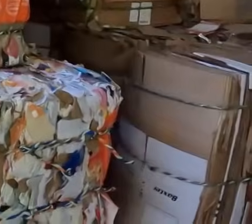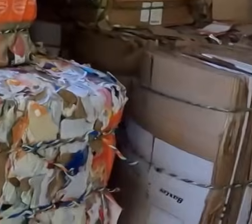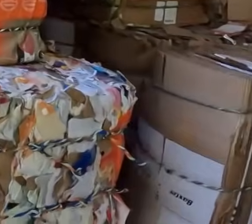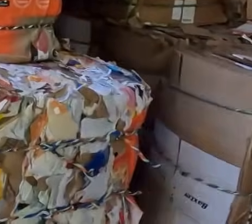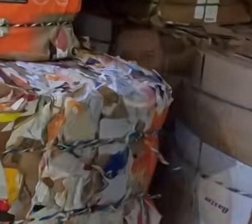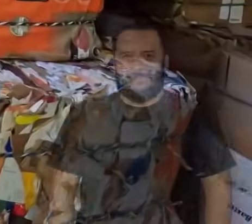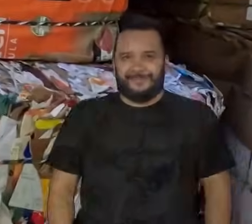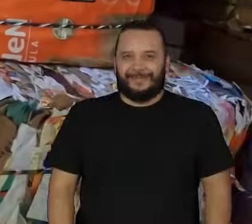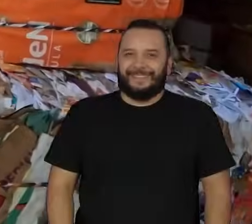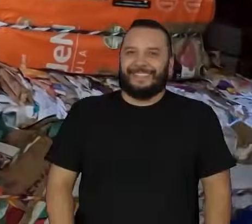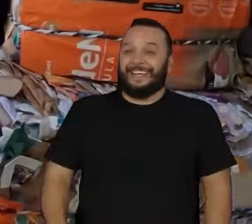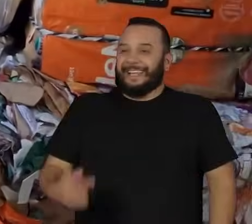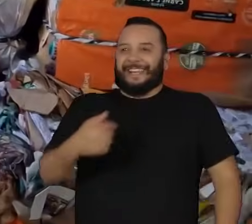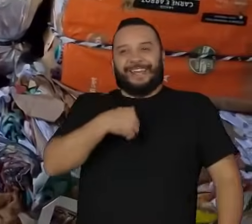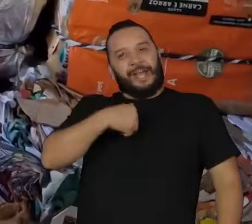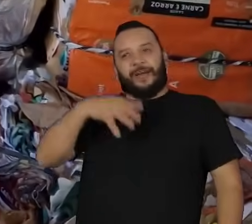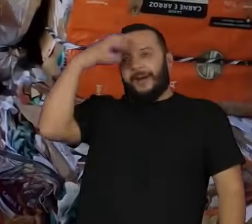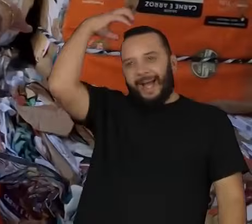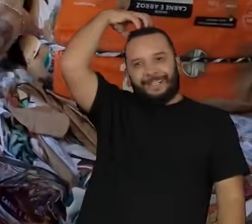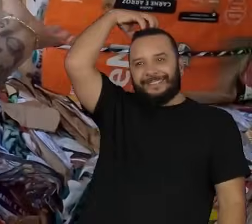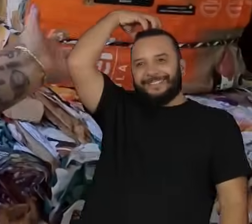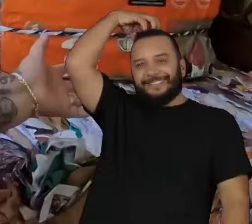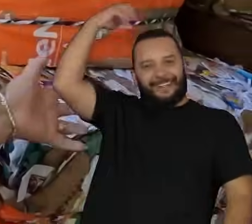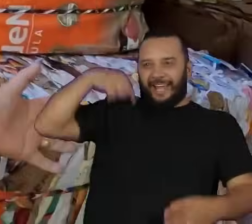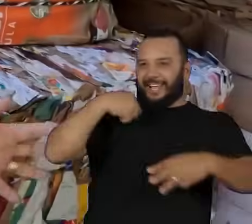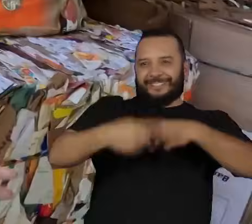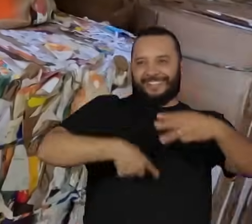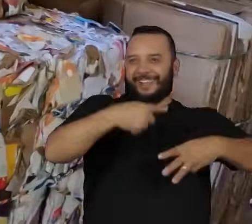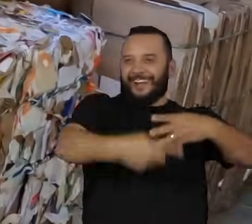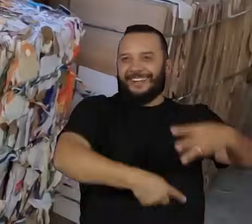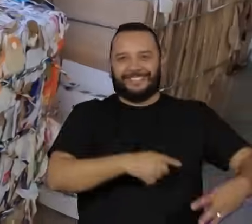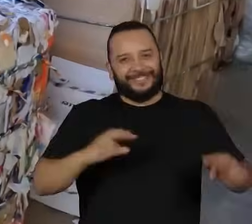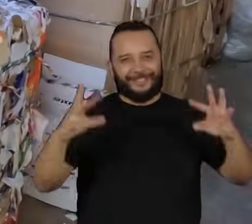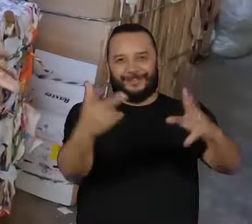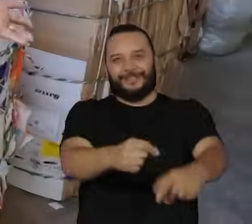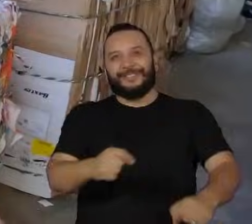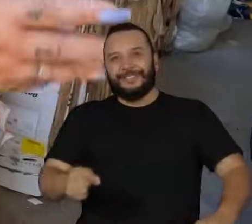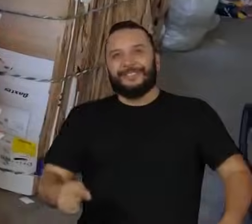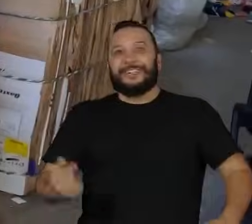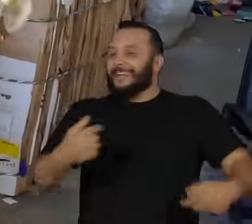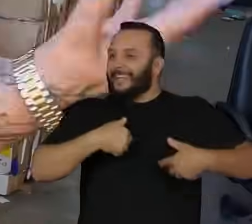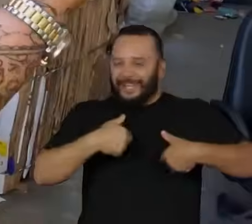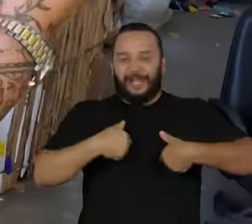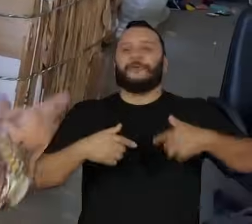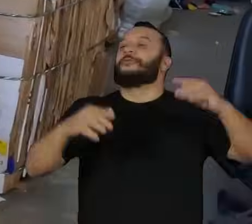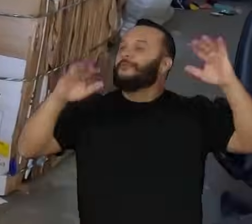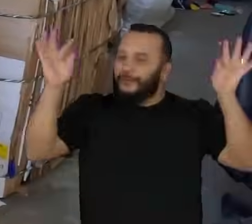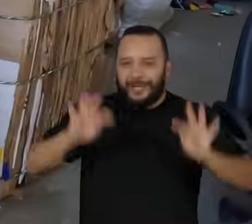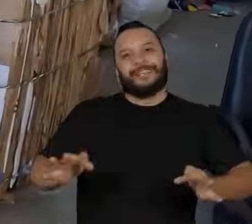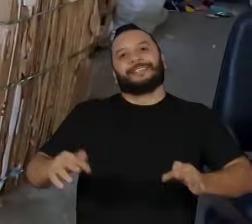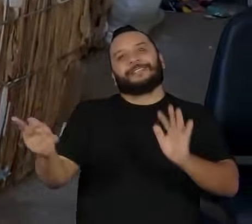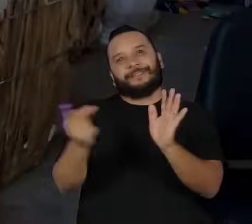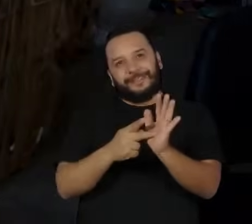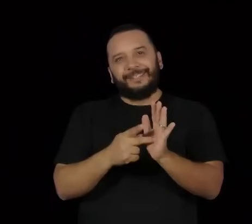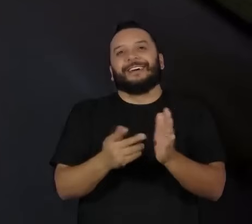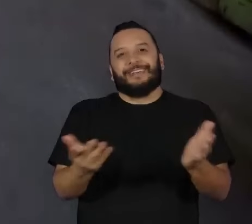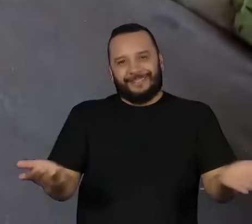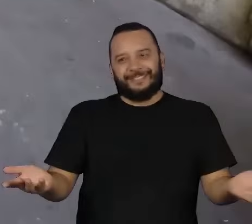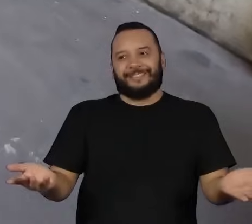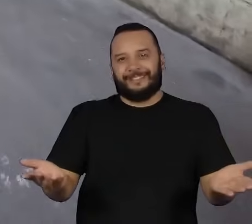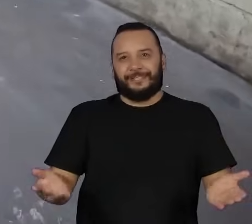É o meu reinado. É a rainha da reciclagem, né? Isso aqui me deixa muito feliz.